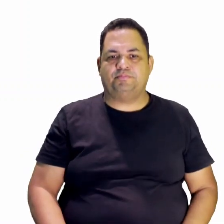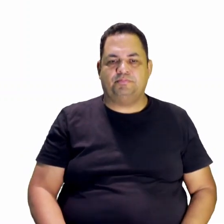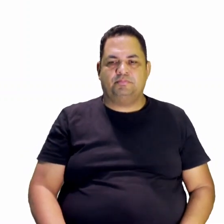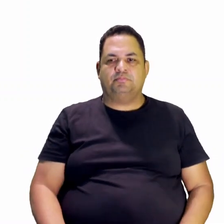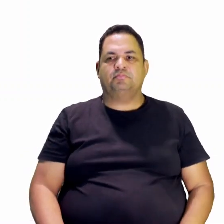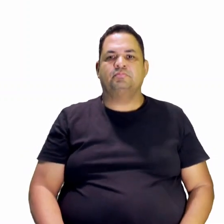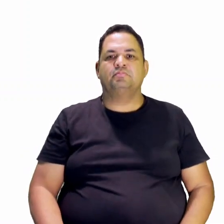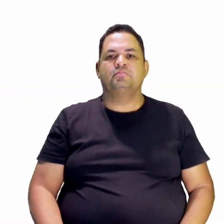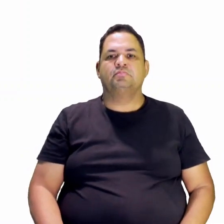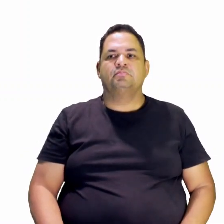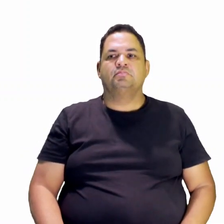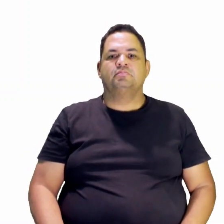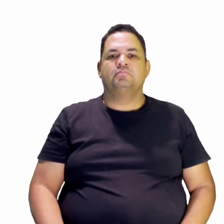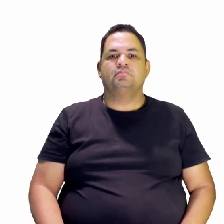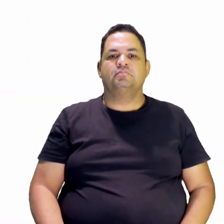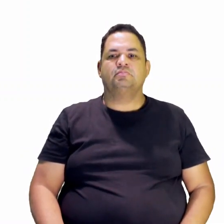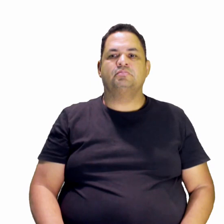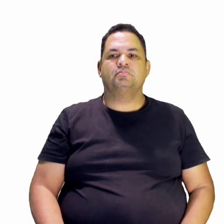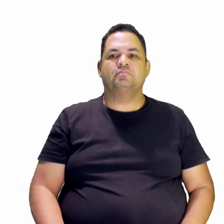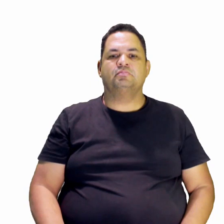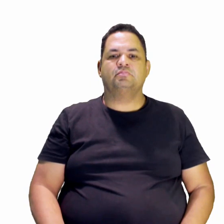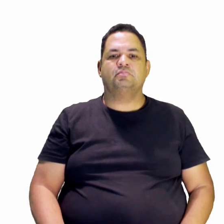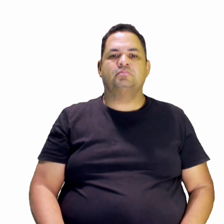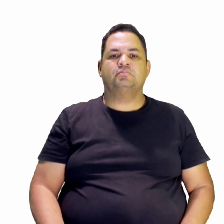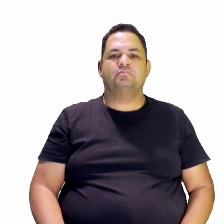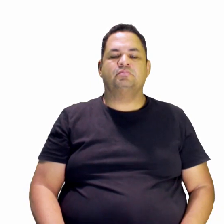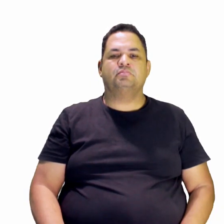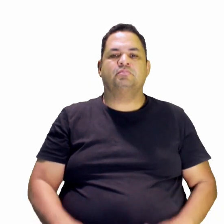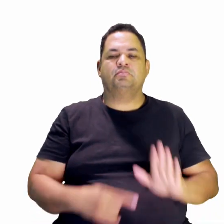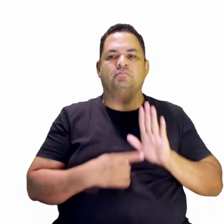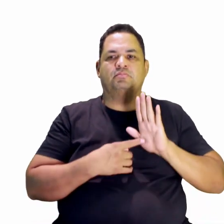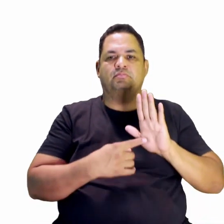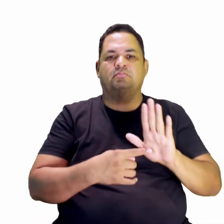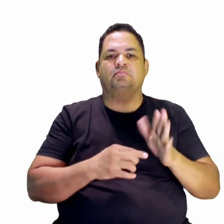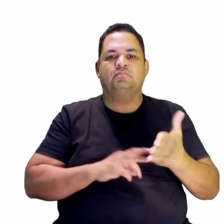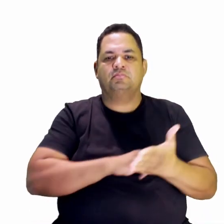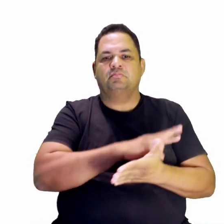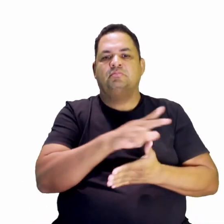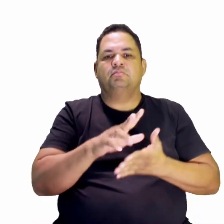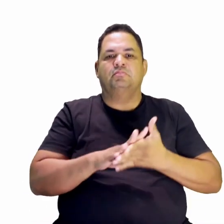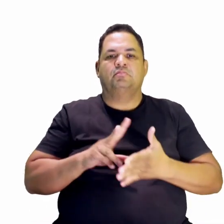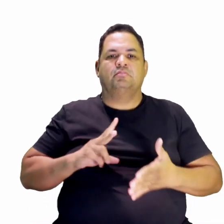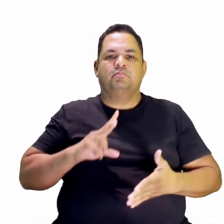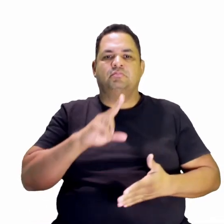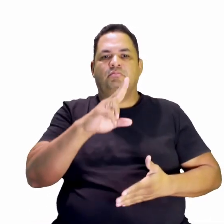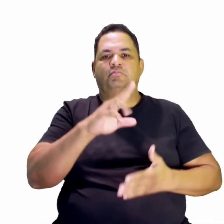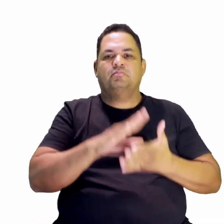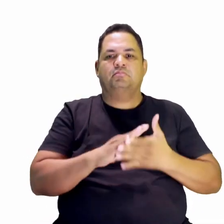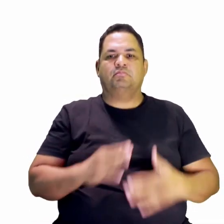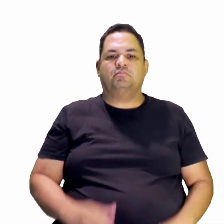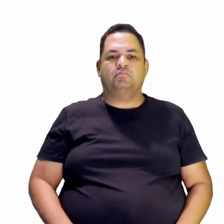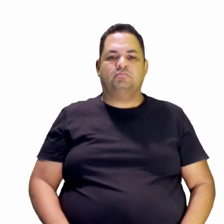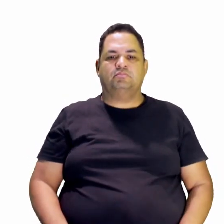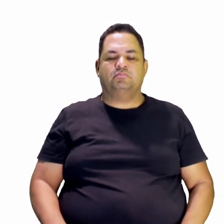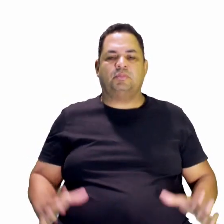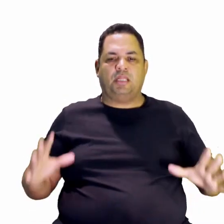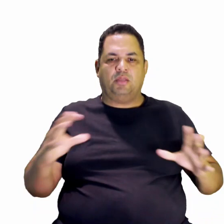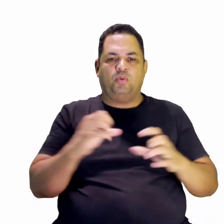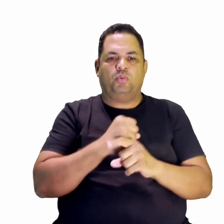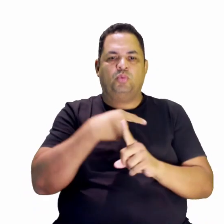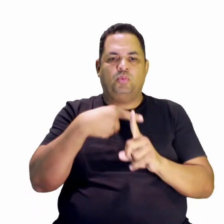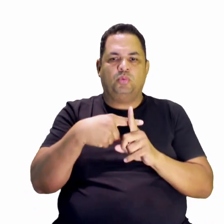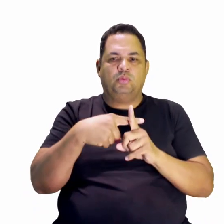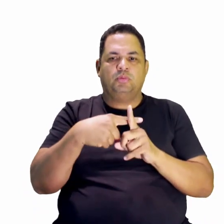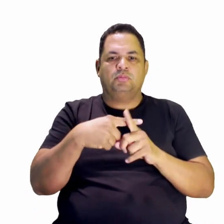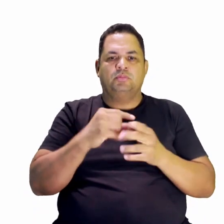tá? Olha bem, uma situação interessante e mostra que várias forças aí, mesma direção e sentido, é só somar.